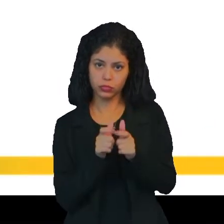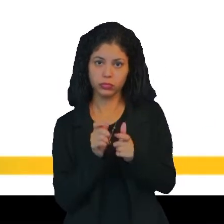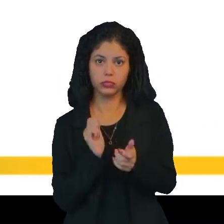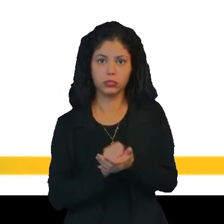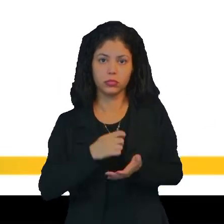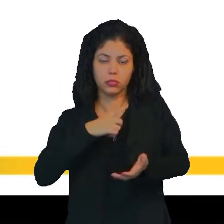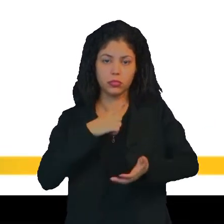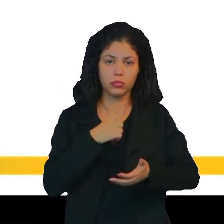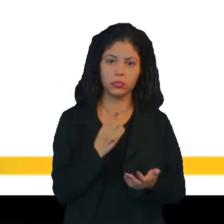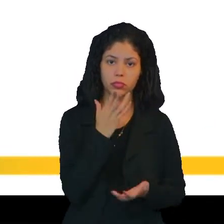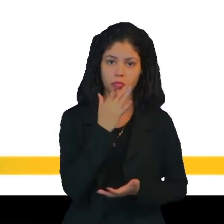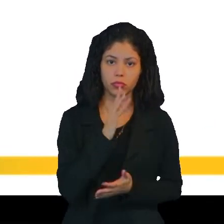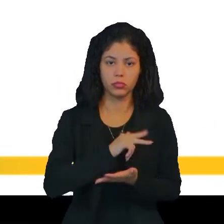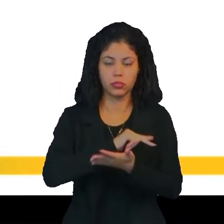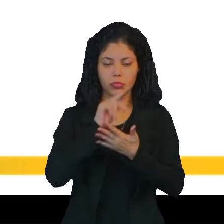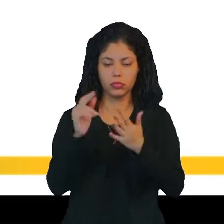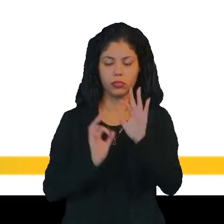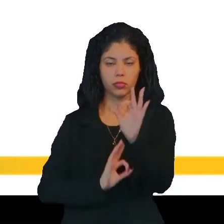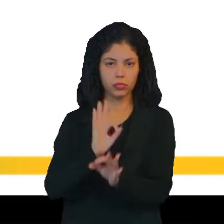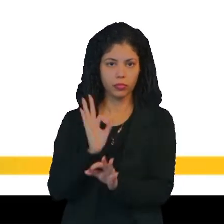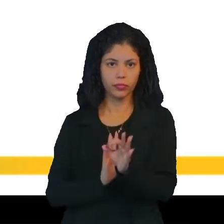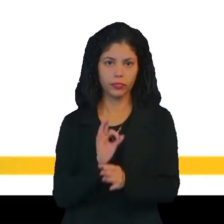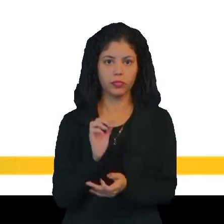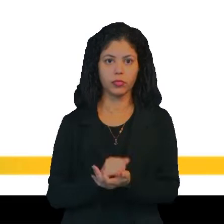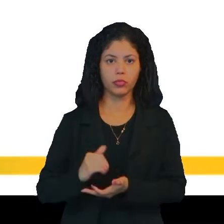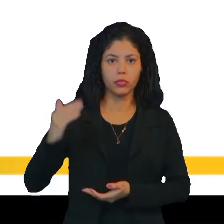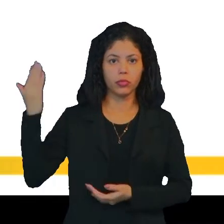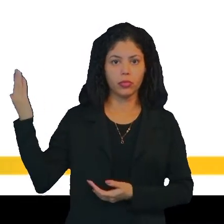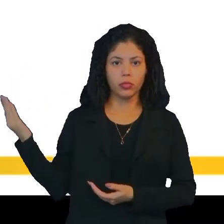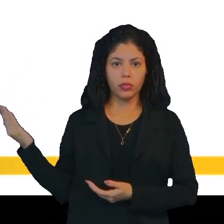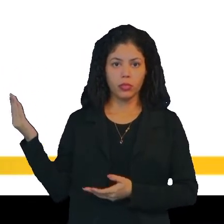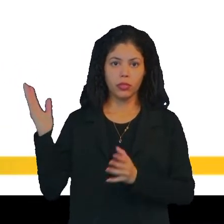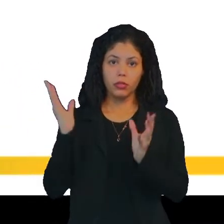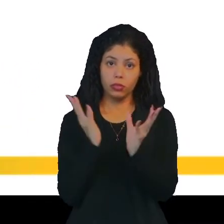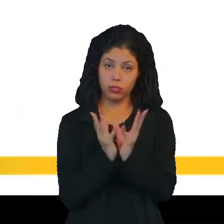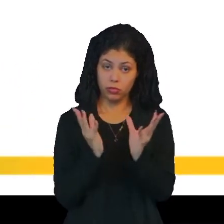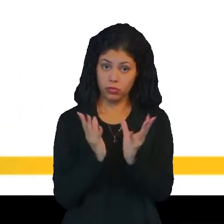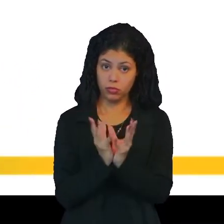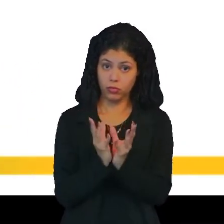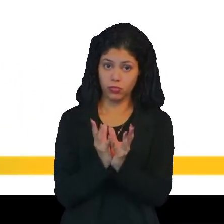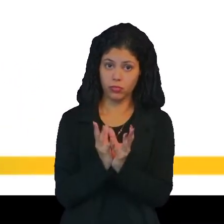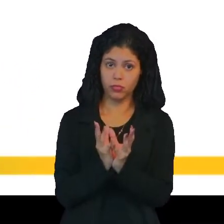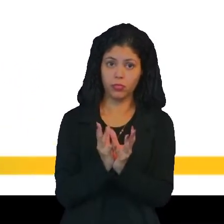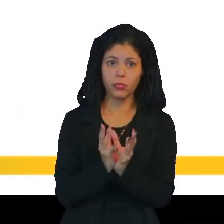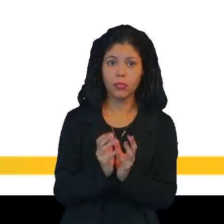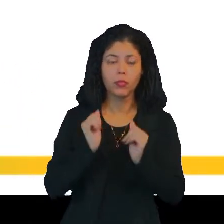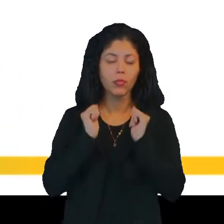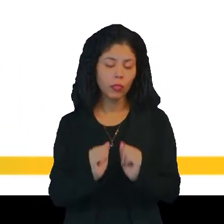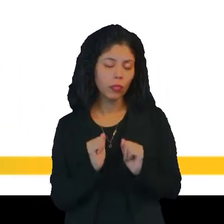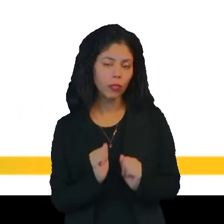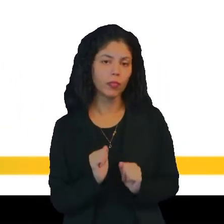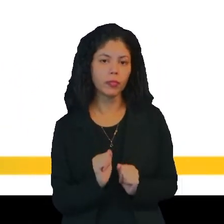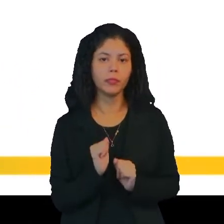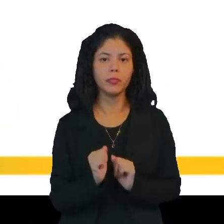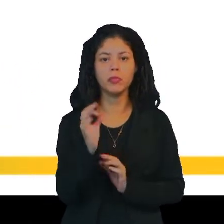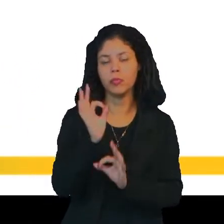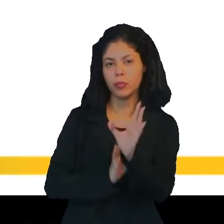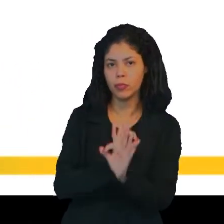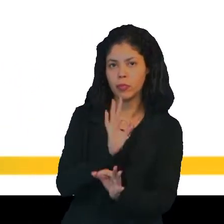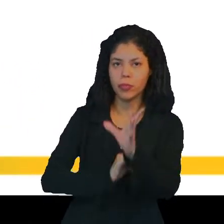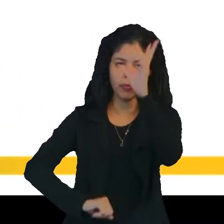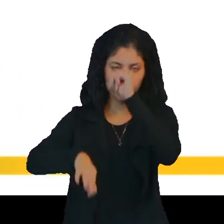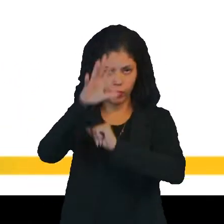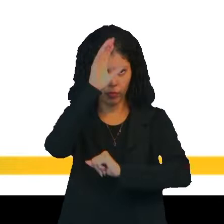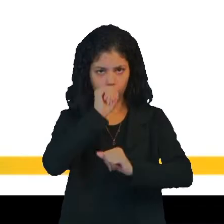né? Então, nós temos aí uma certa organização. Bom, a classificação nos permite organizar os